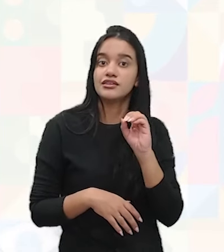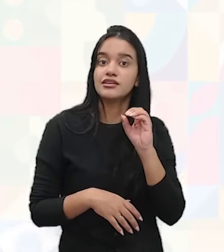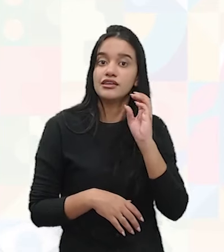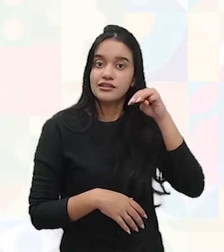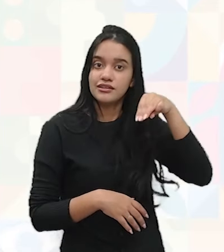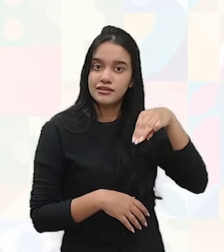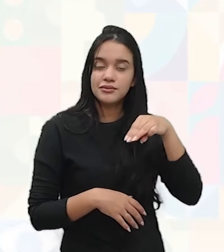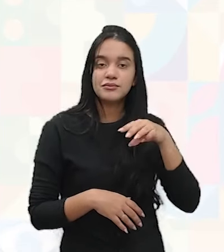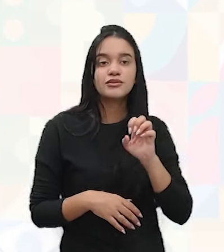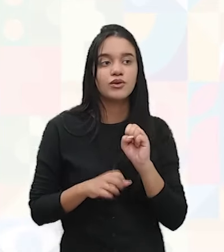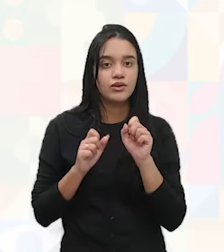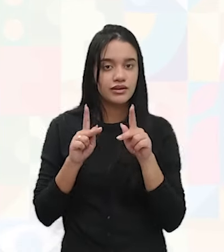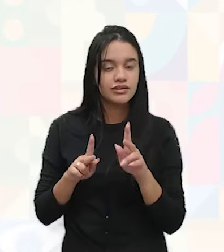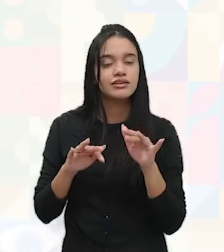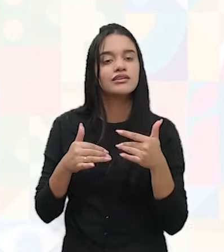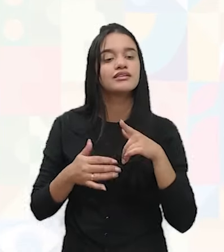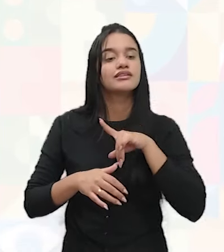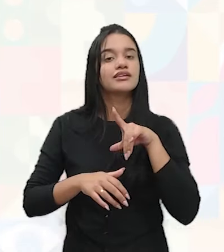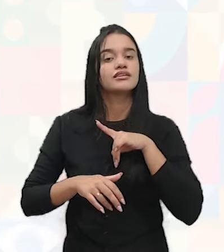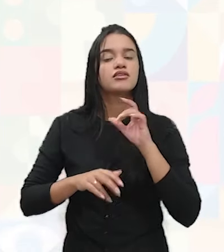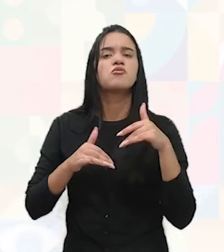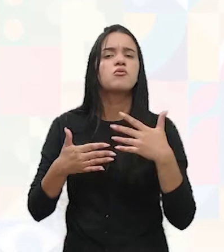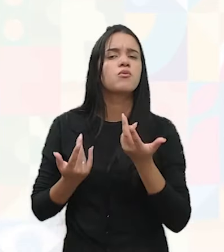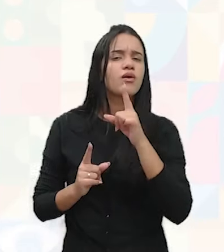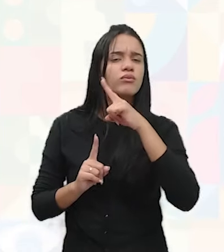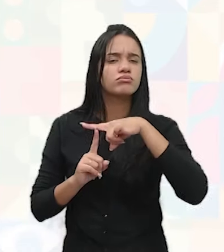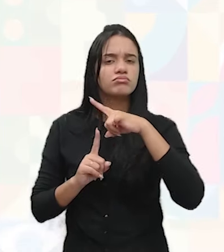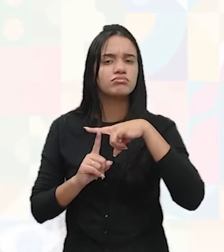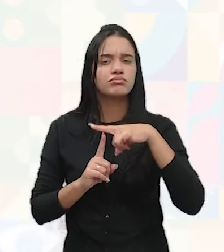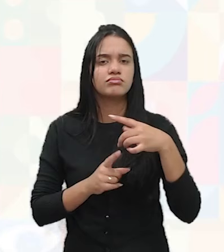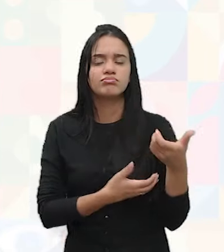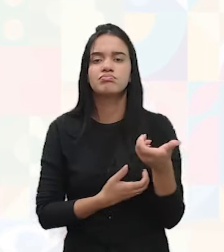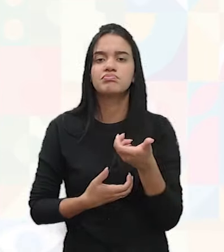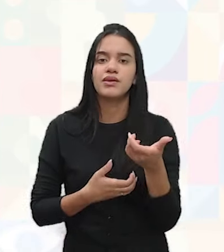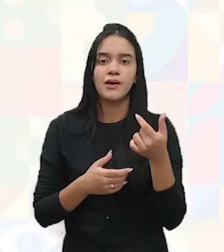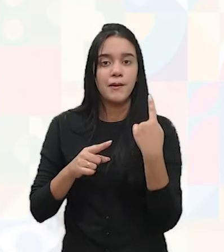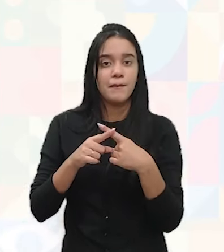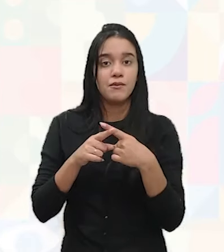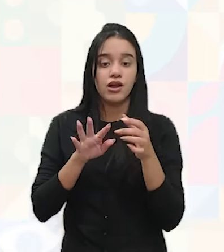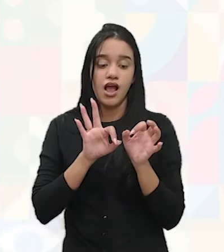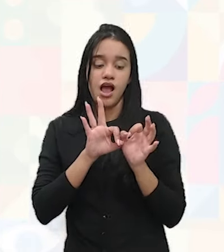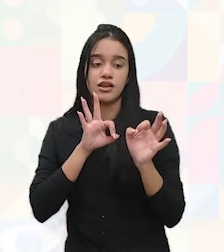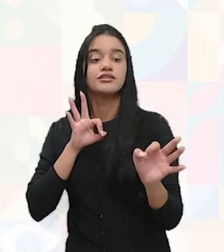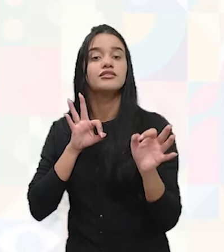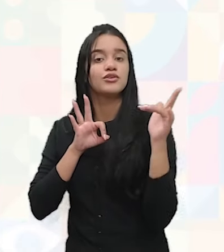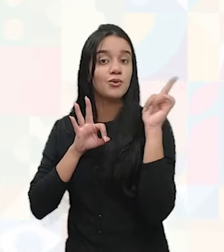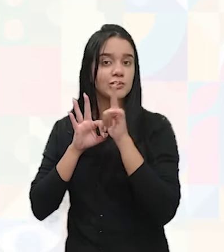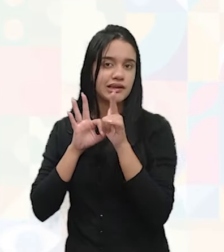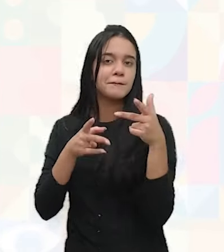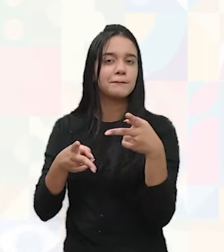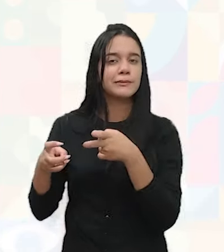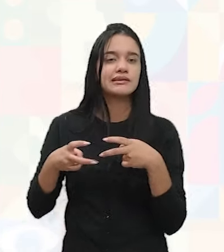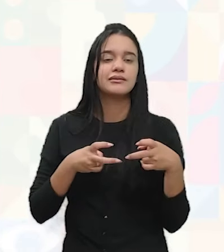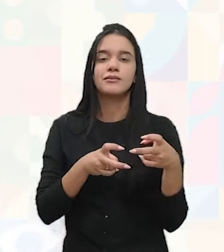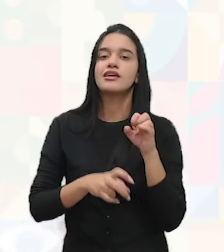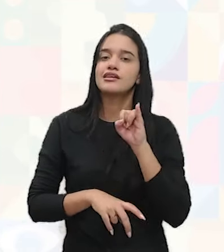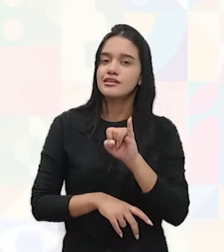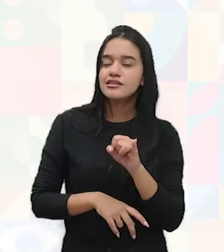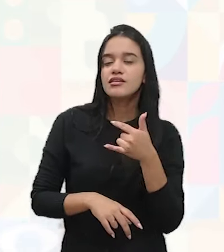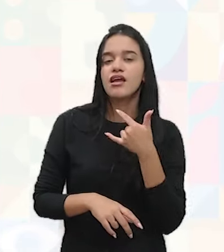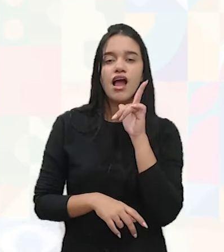extintor tá então lá tem que ter qual o tipo de extintor né porque a distância a gente já consegue identificar se aquele ali é de